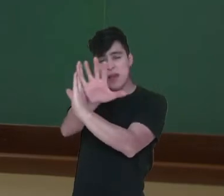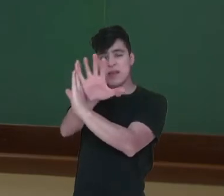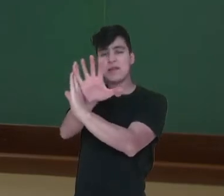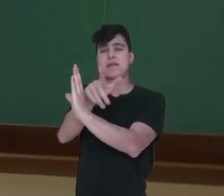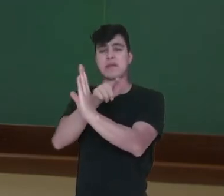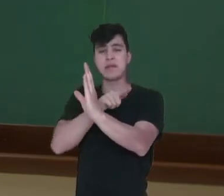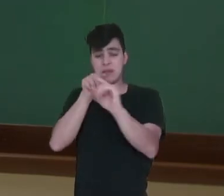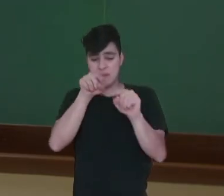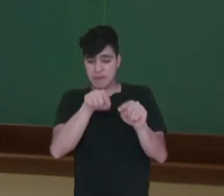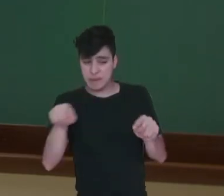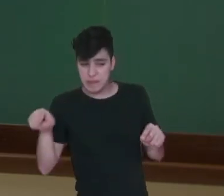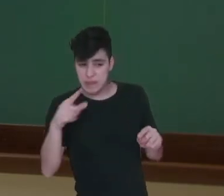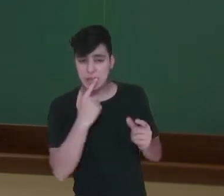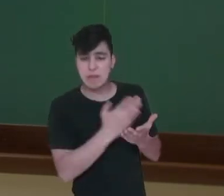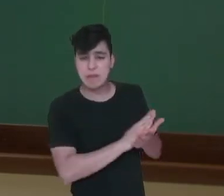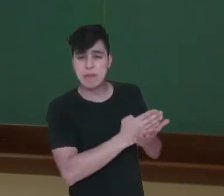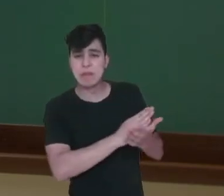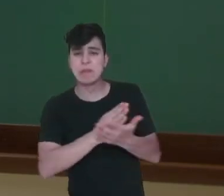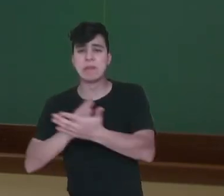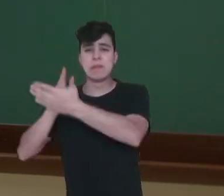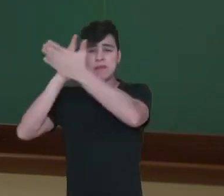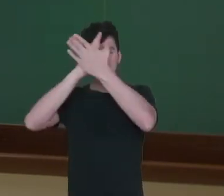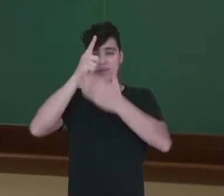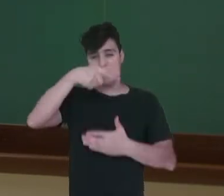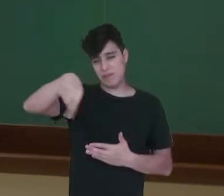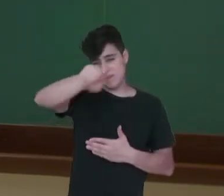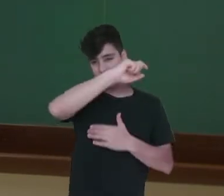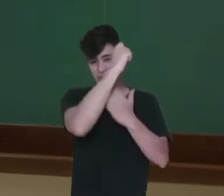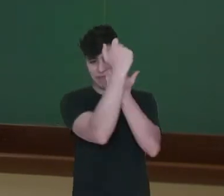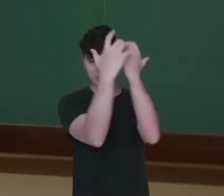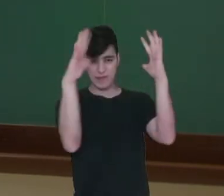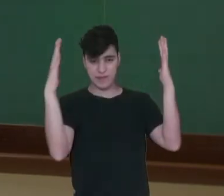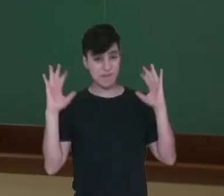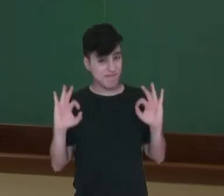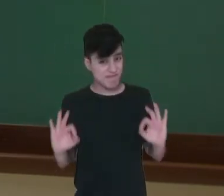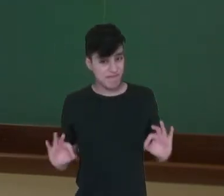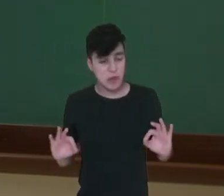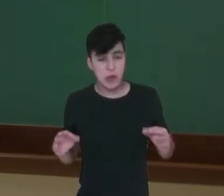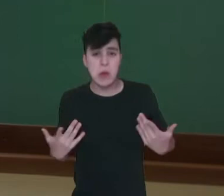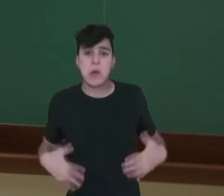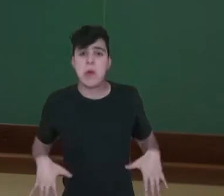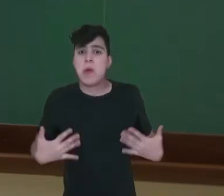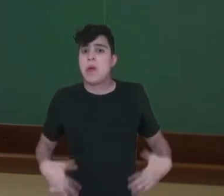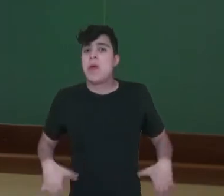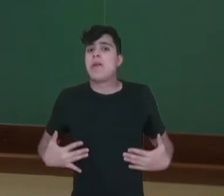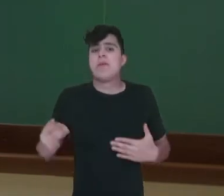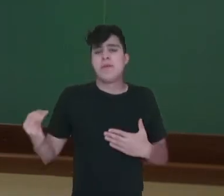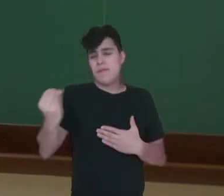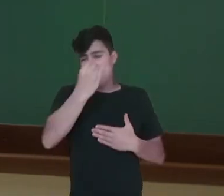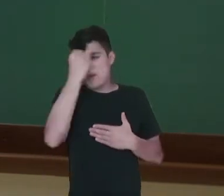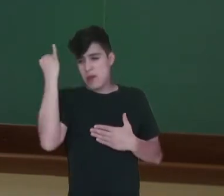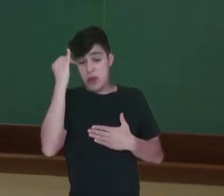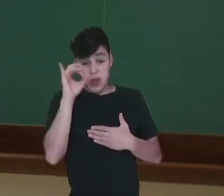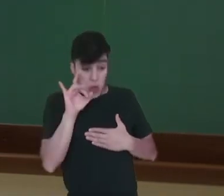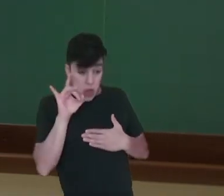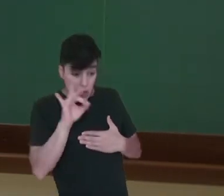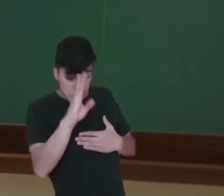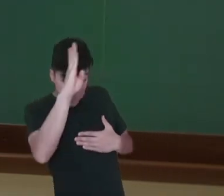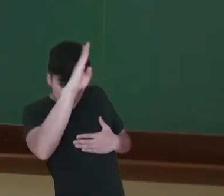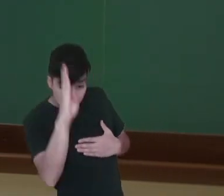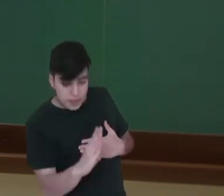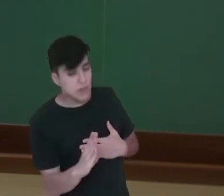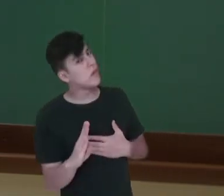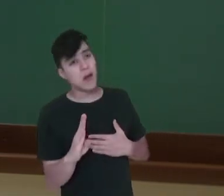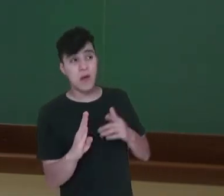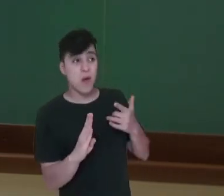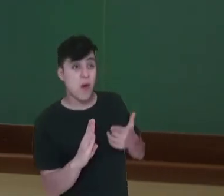uma grande extensão ali dessa formação vegetal, né? Bastante importante, não só para o Brasil, mas para os países que